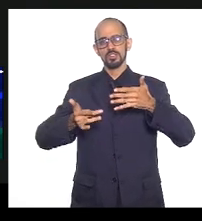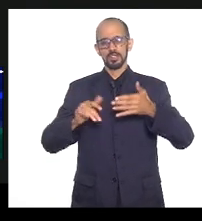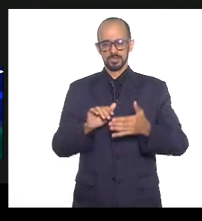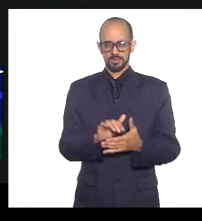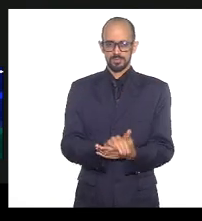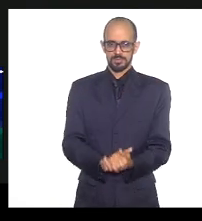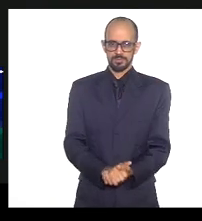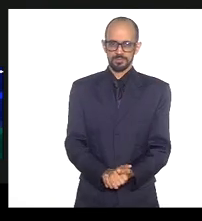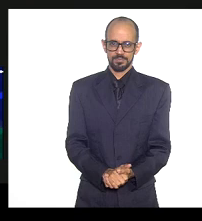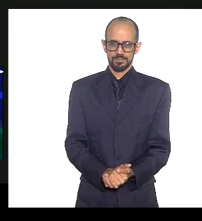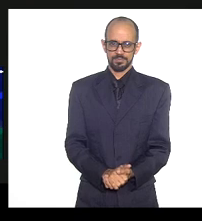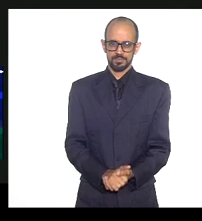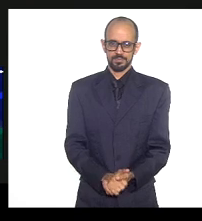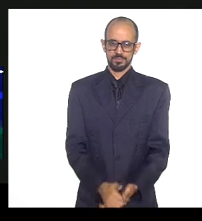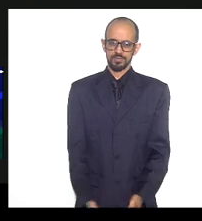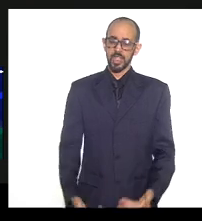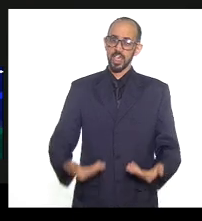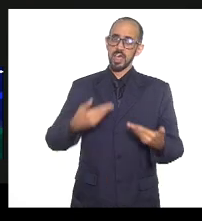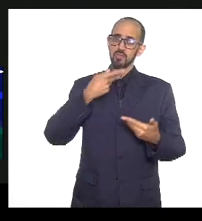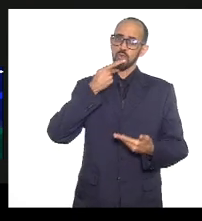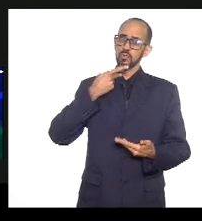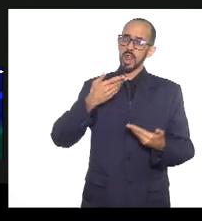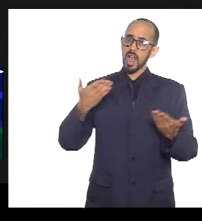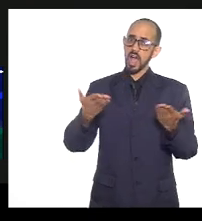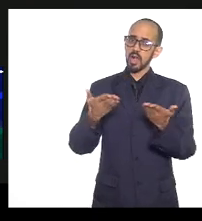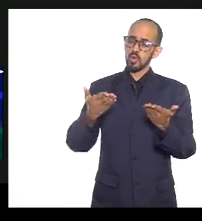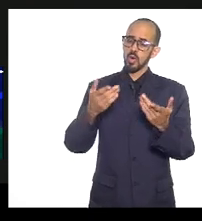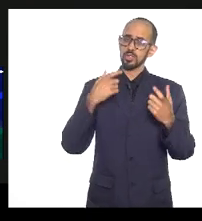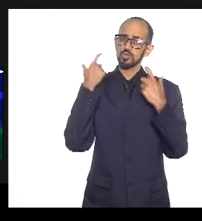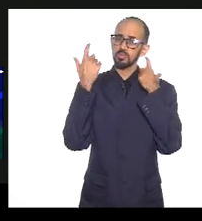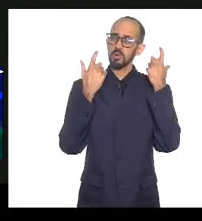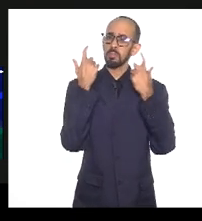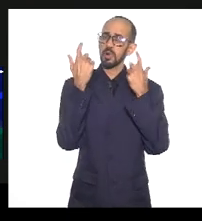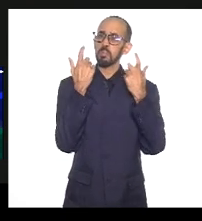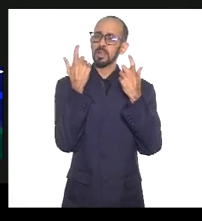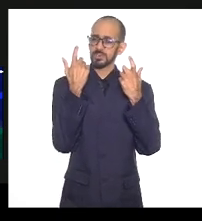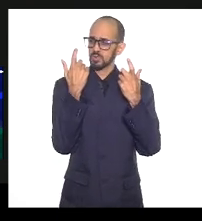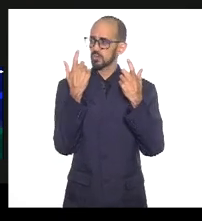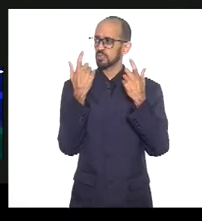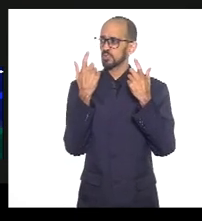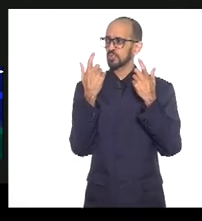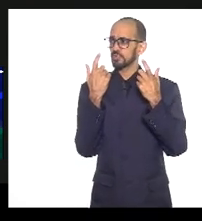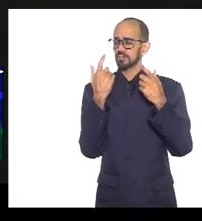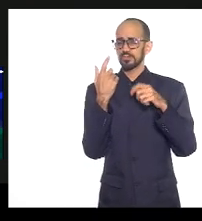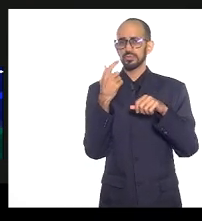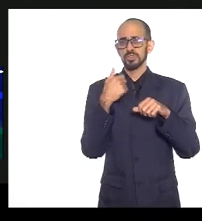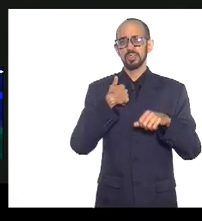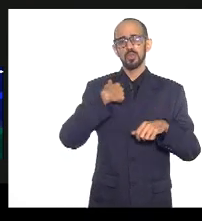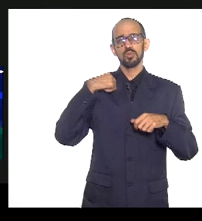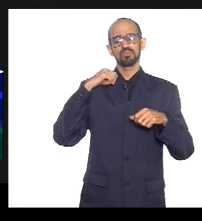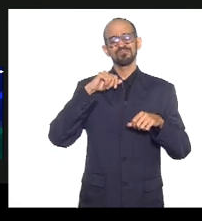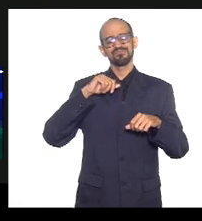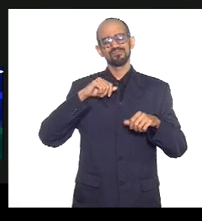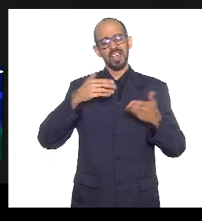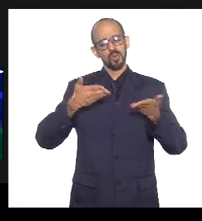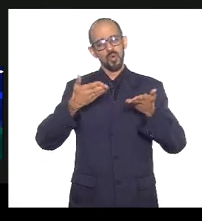vou falar sobre uma preocupação que eu estou tendo